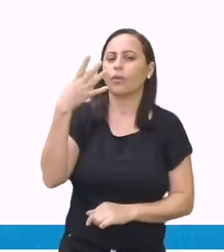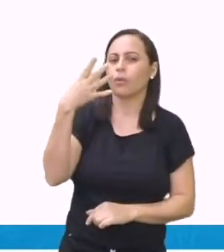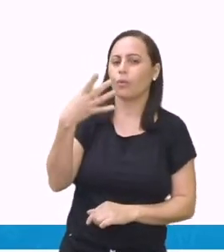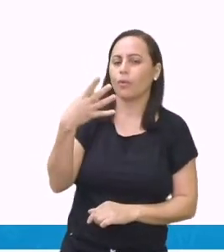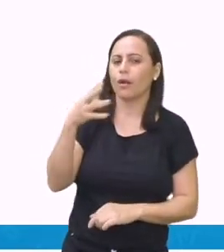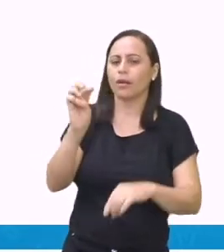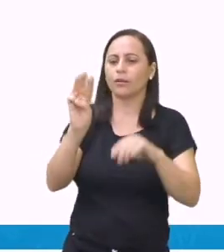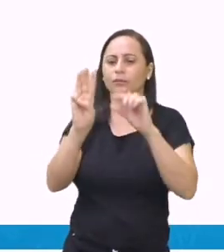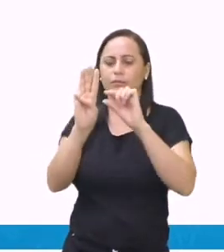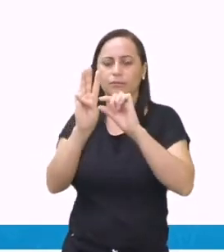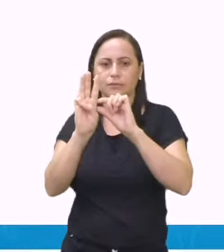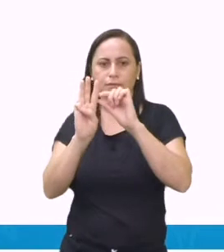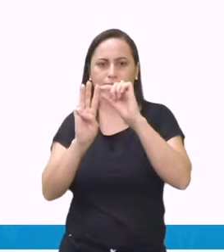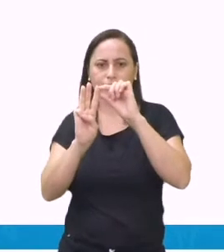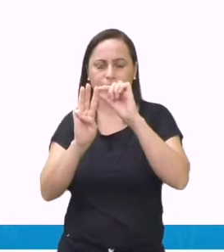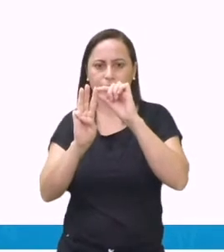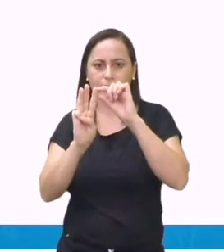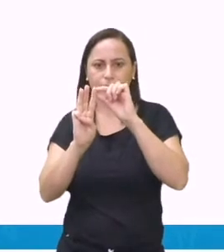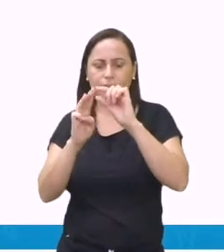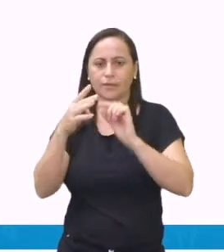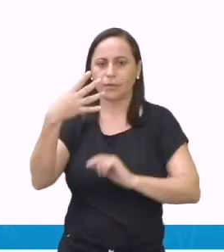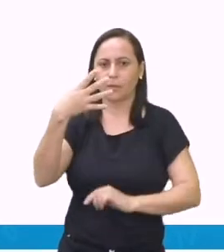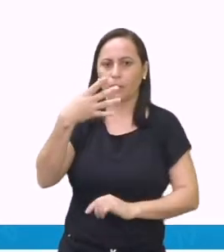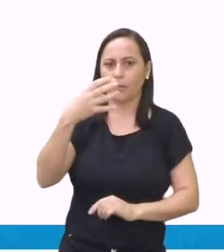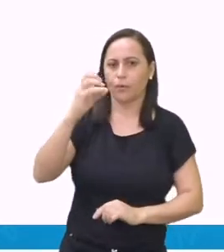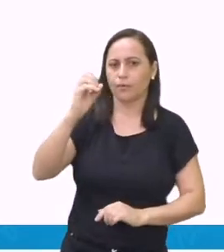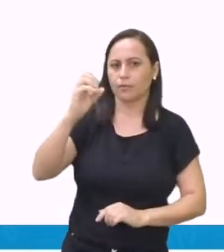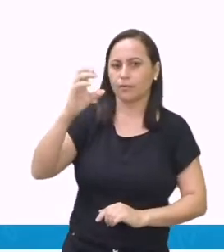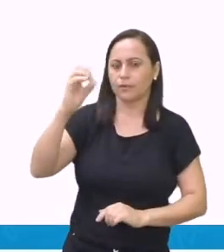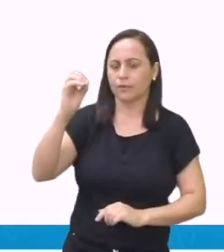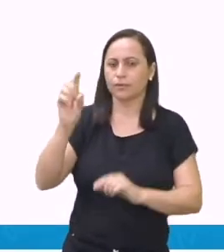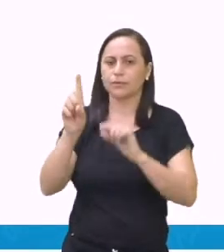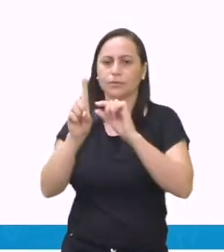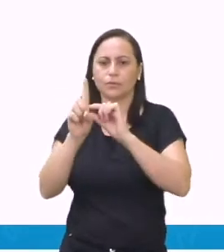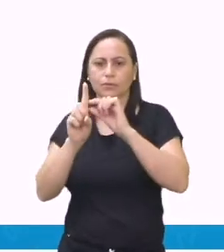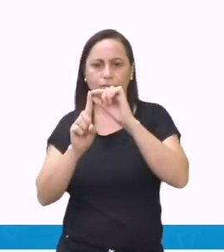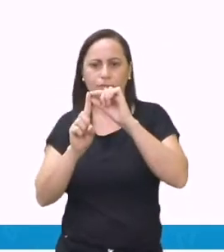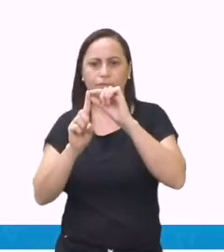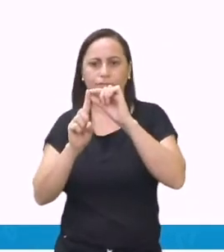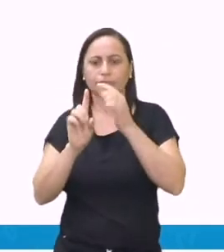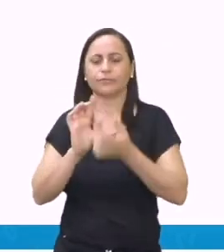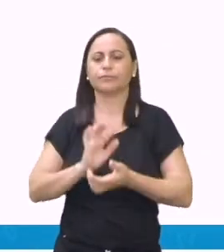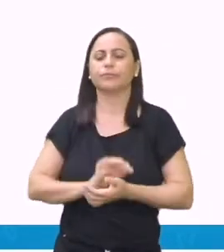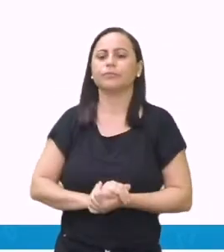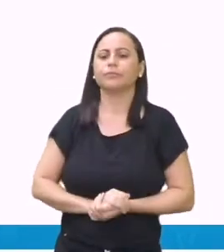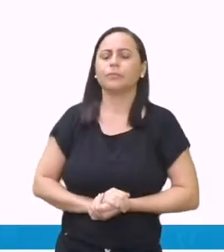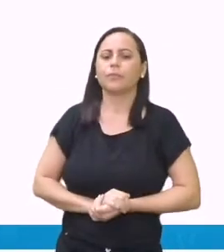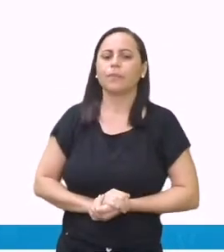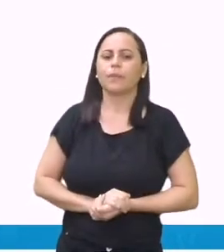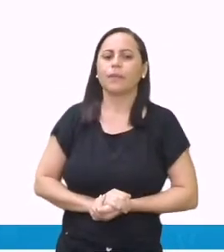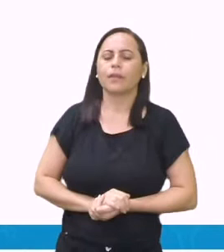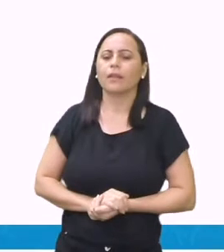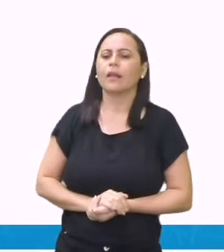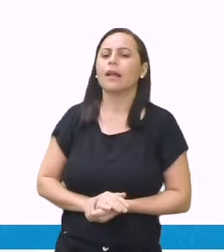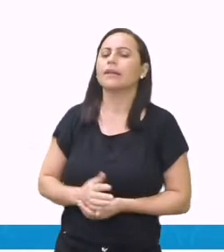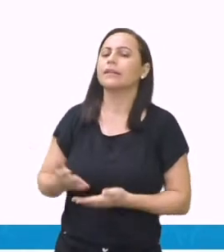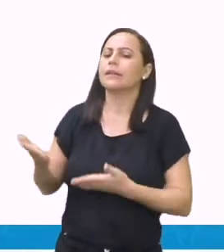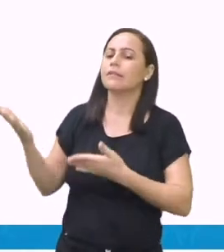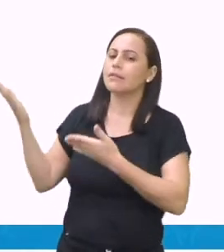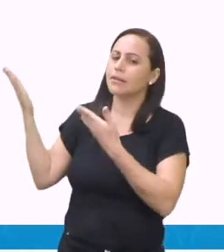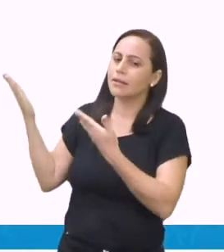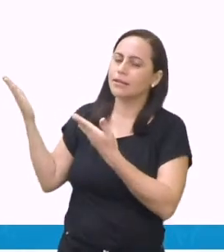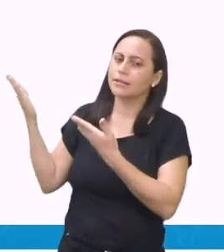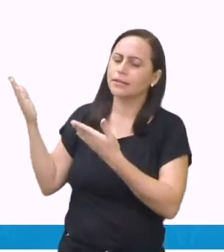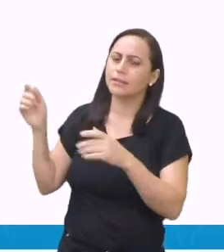4 na ordem das centenas, 400 unidades. Assim nós vamos